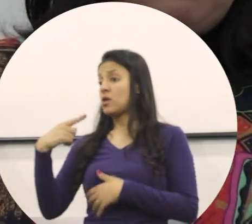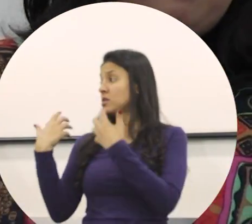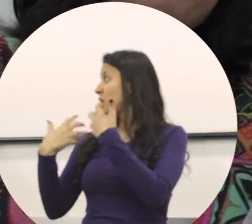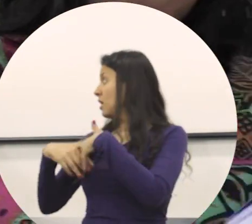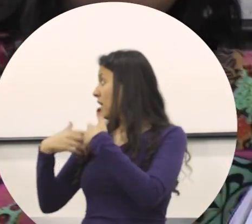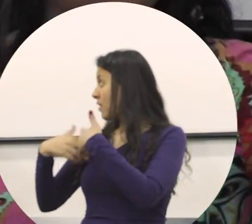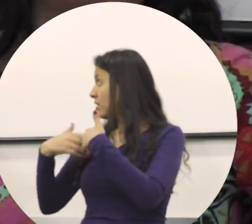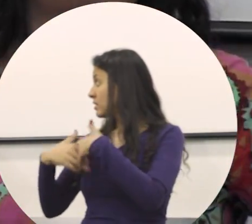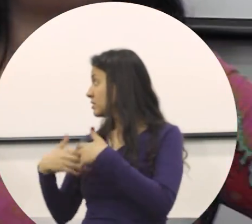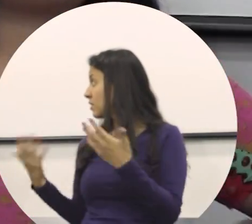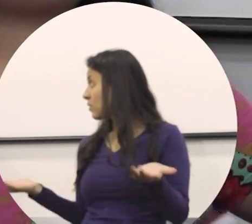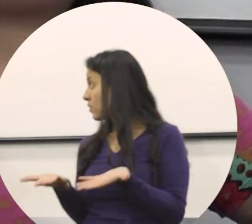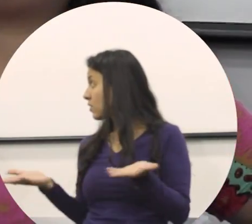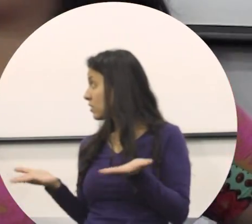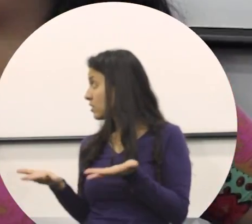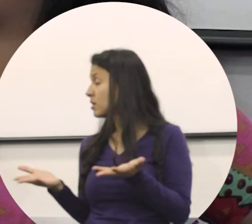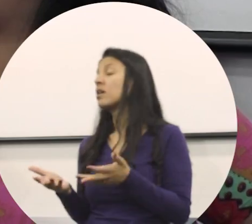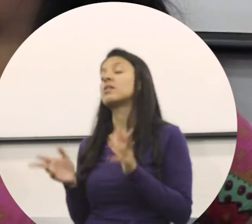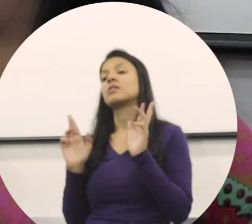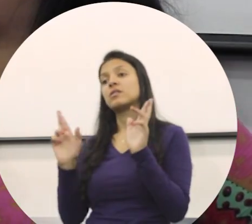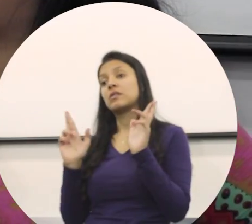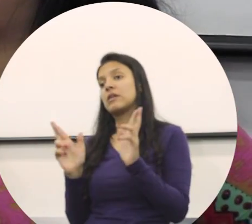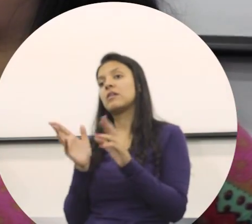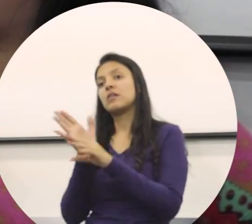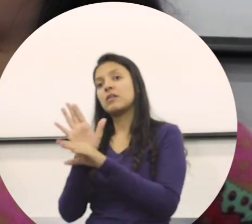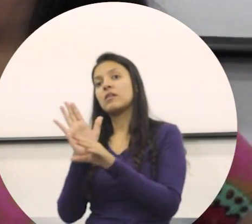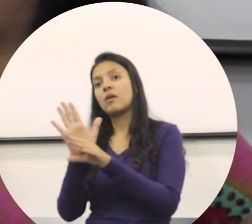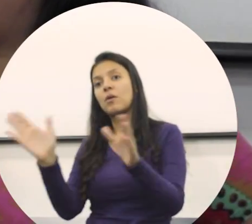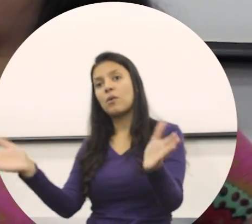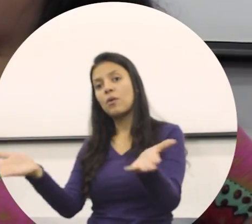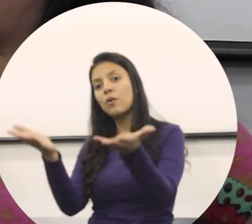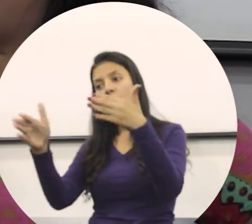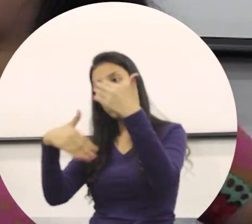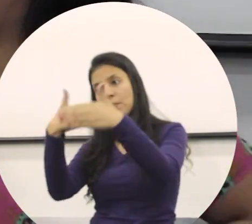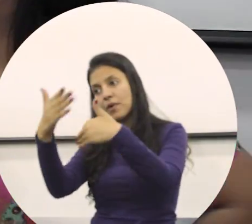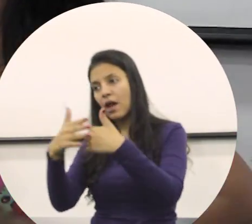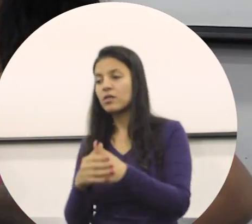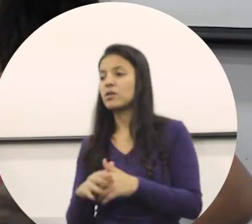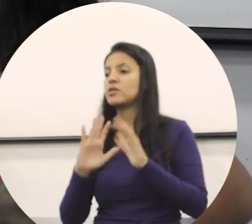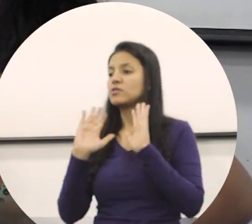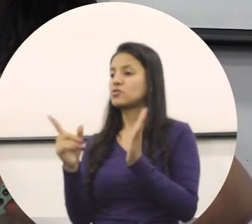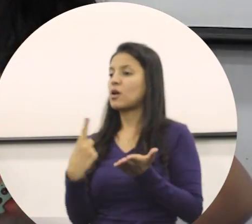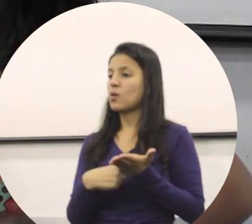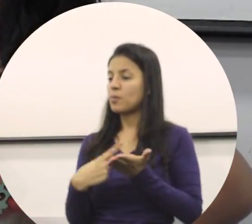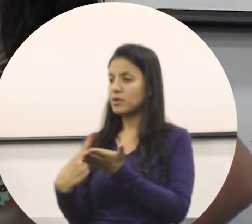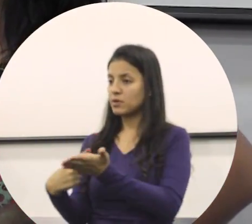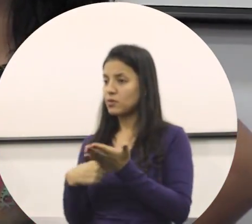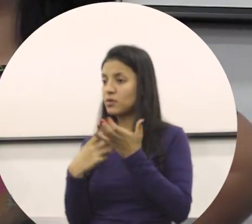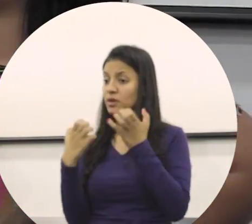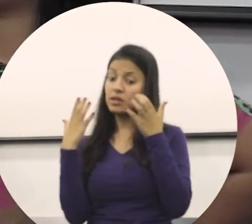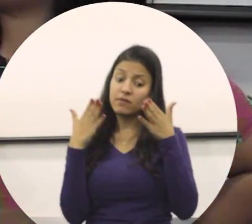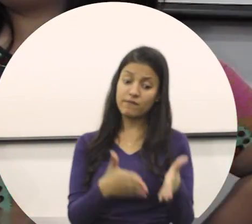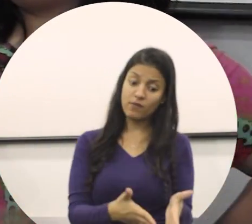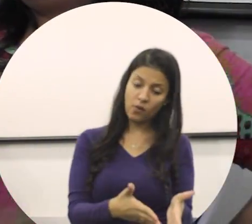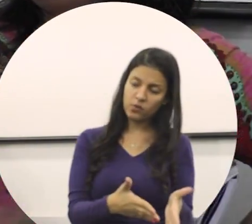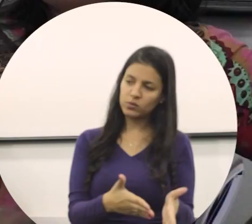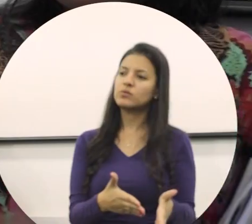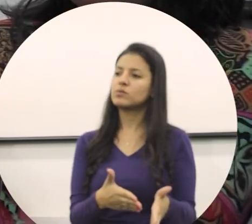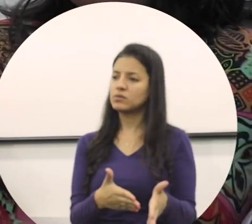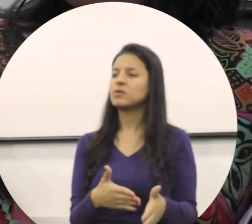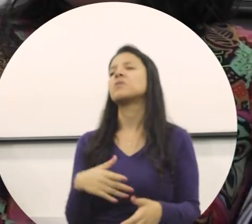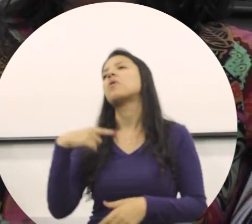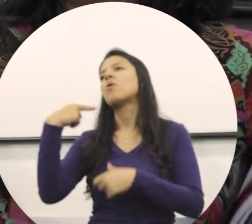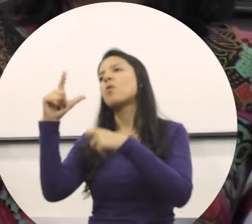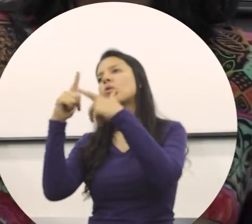reflexão hoje, a gente espera ter colaborado. Nós combinamos que a gente queria dar um foco nisso e o que a gente